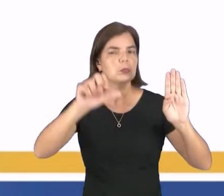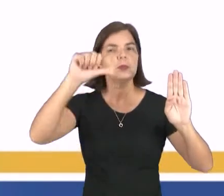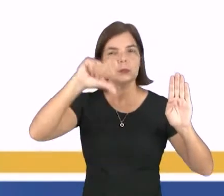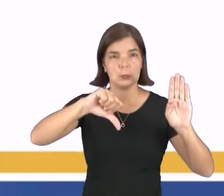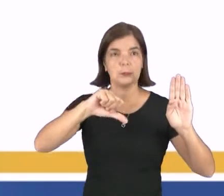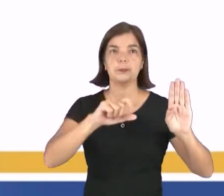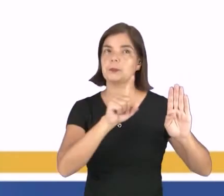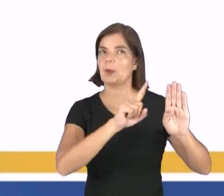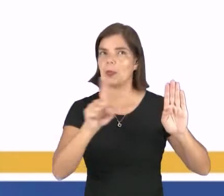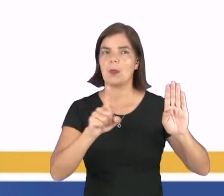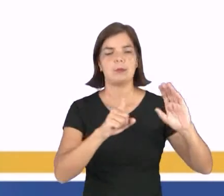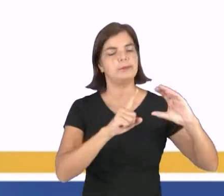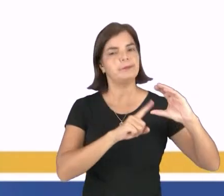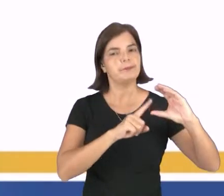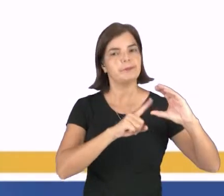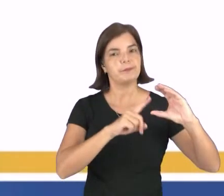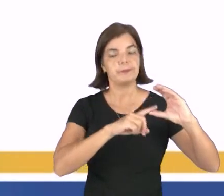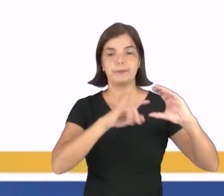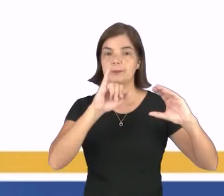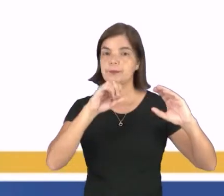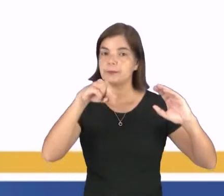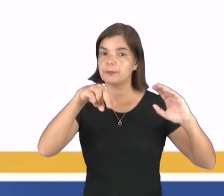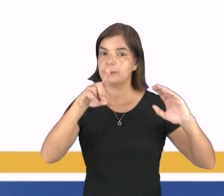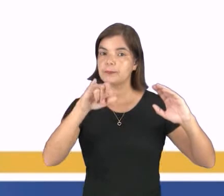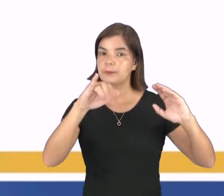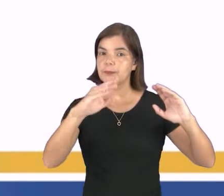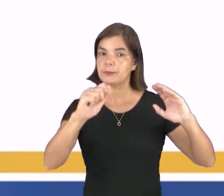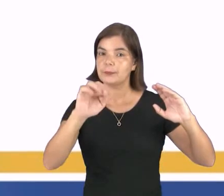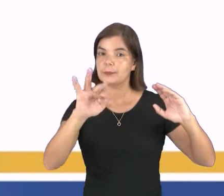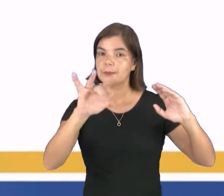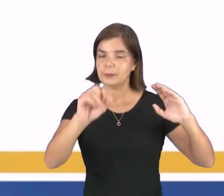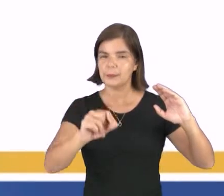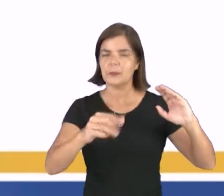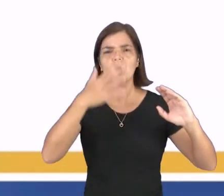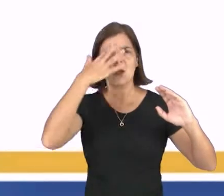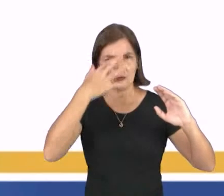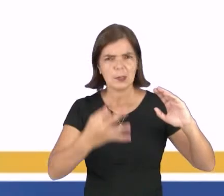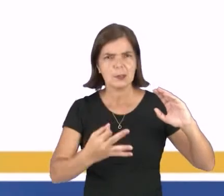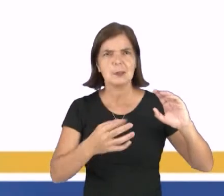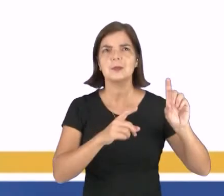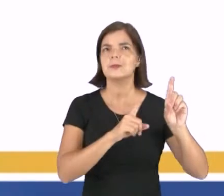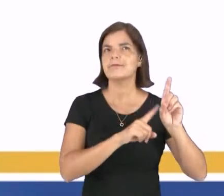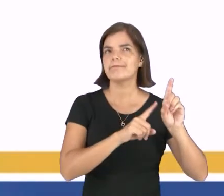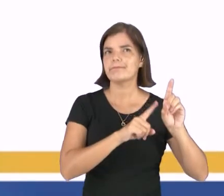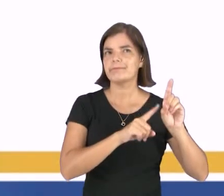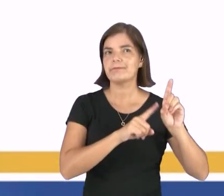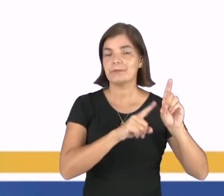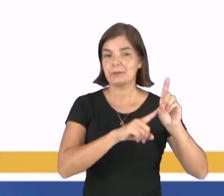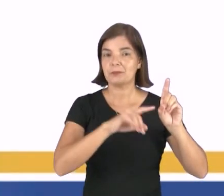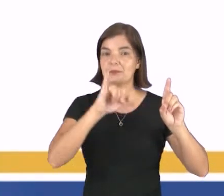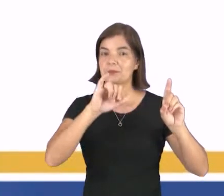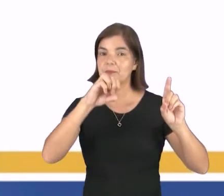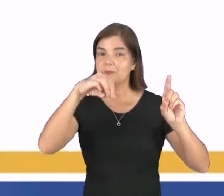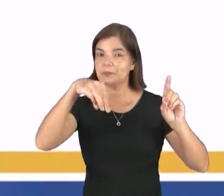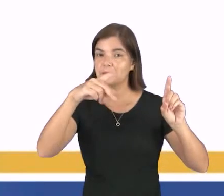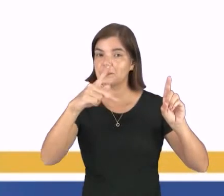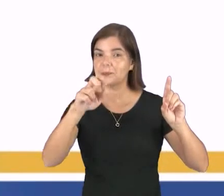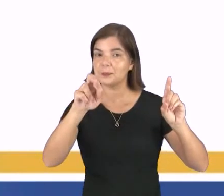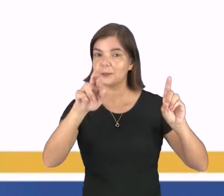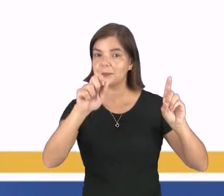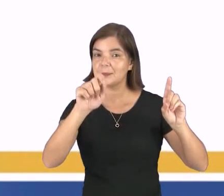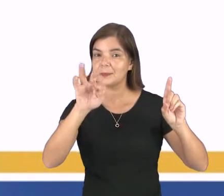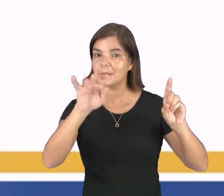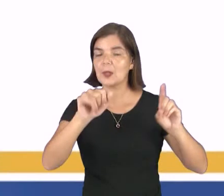advérbio não letras e modo indicativo exprime uma certeza letra de imperativo afirmativo